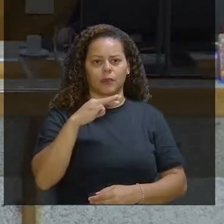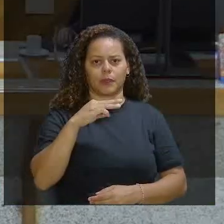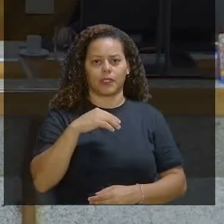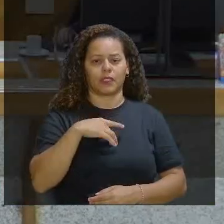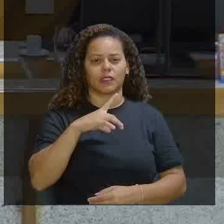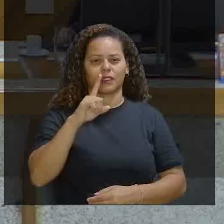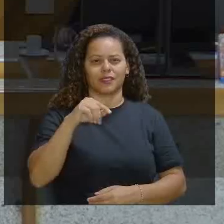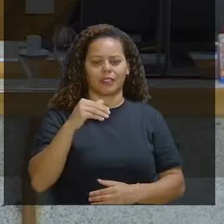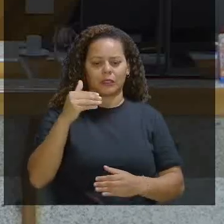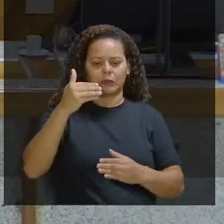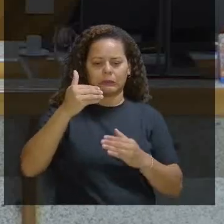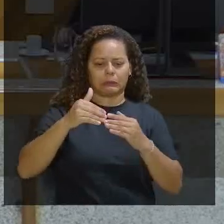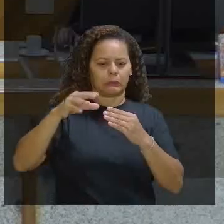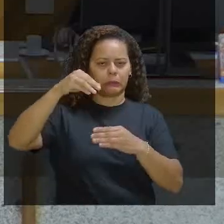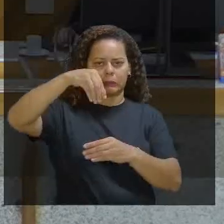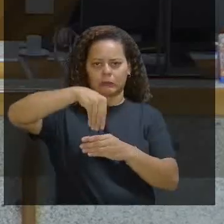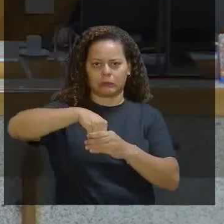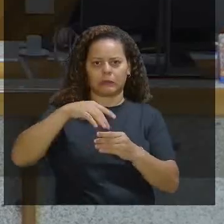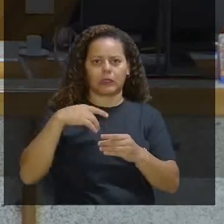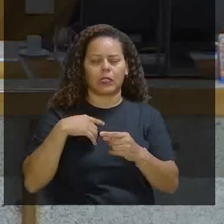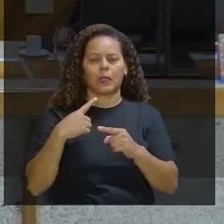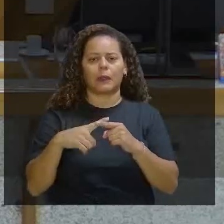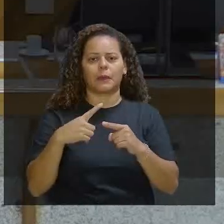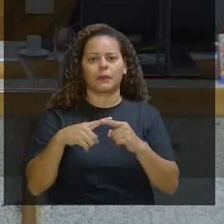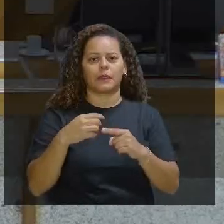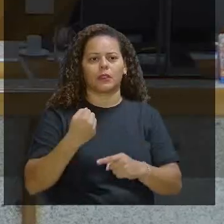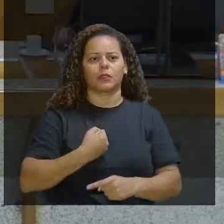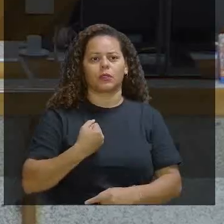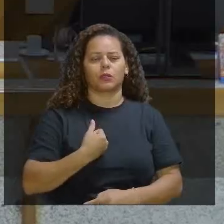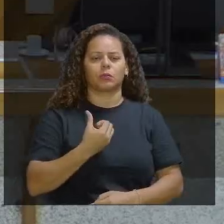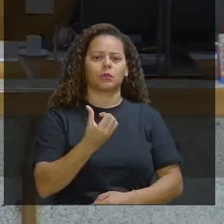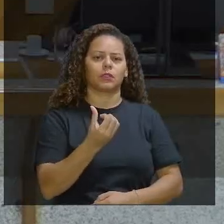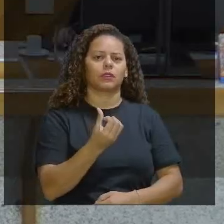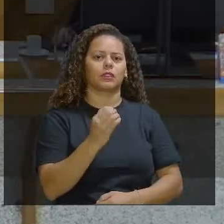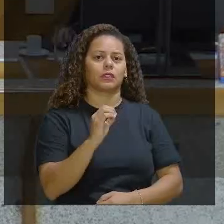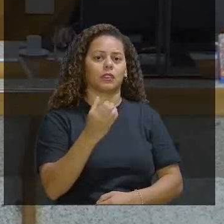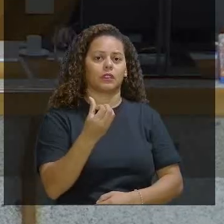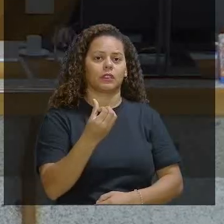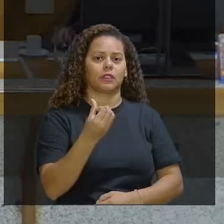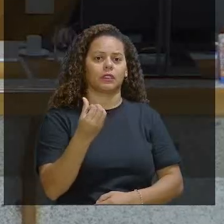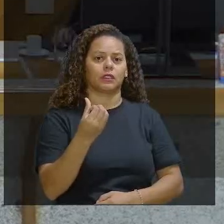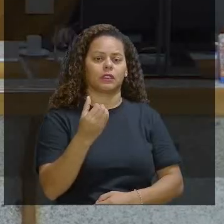agravo regimental na exceção de suspeição número